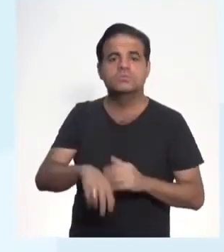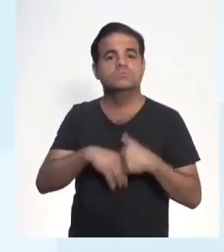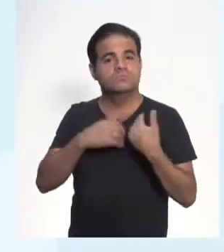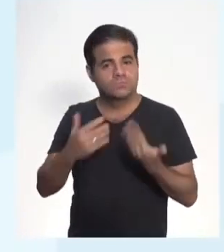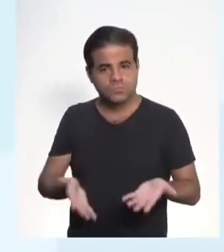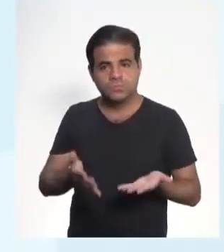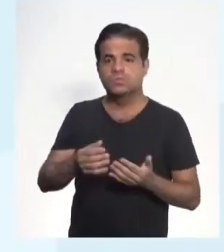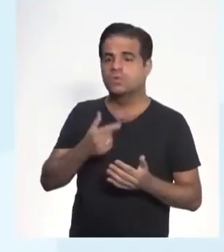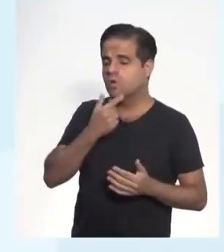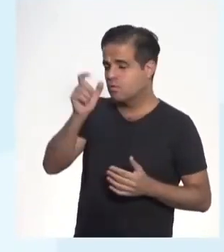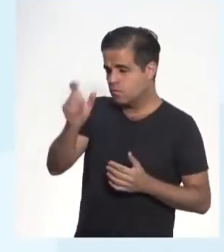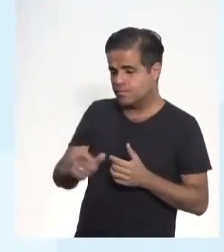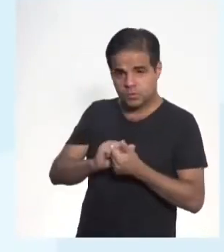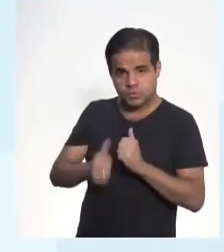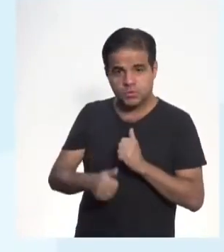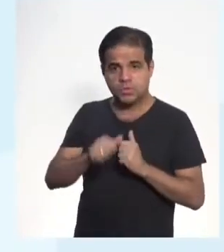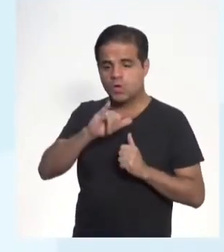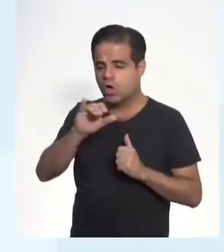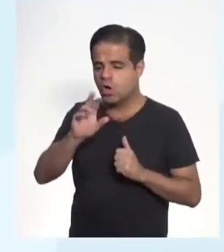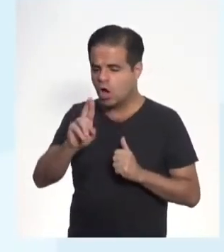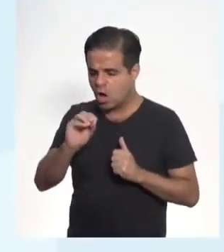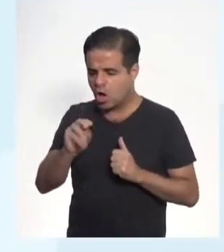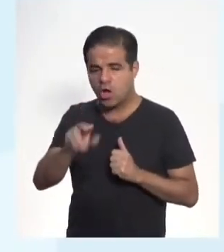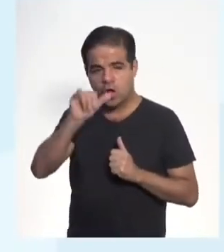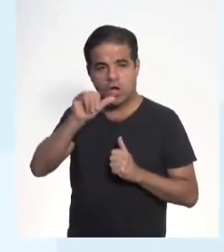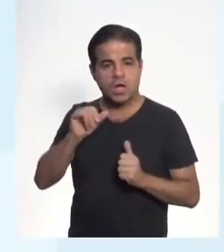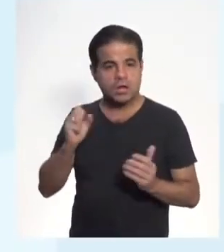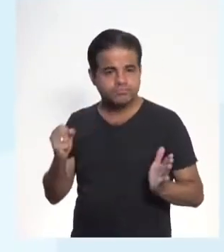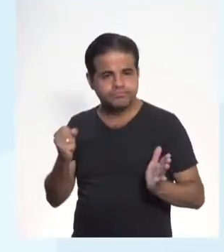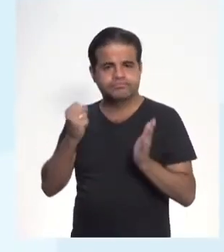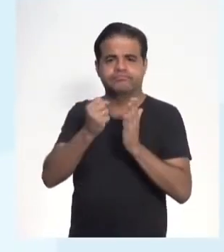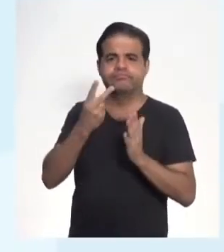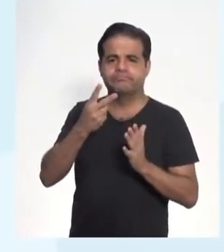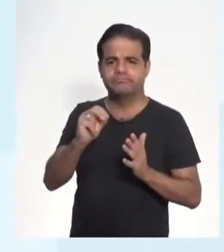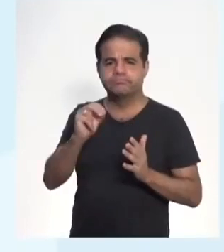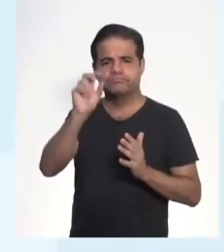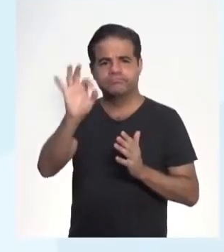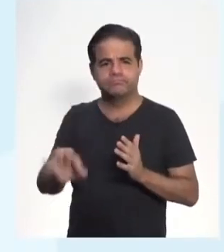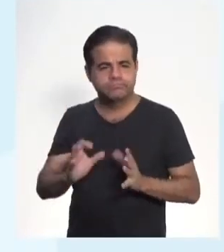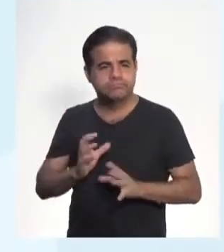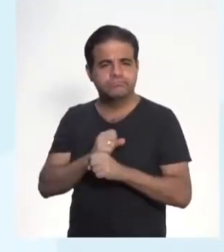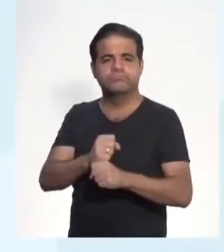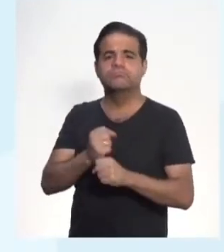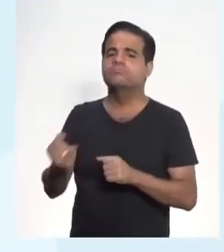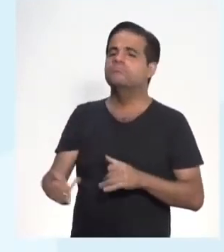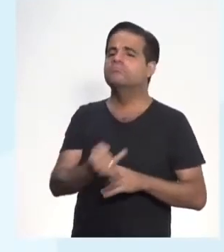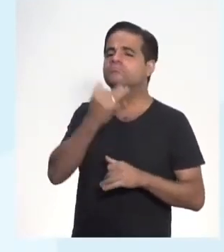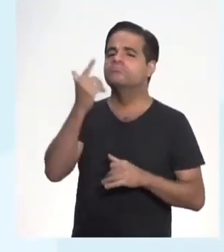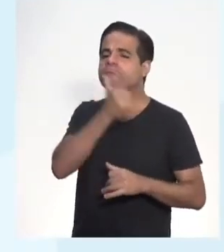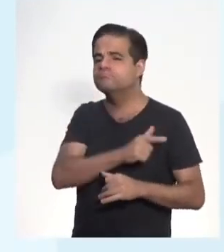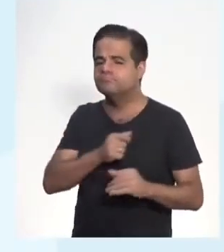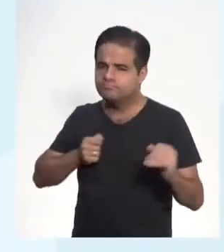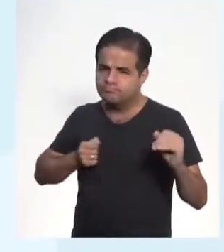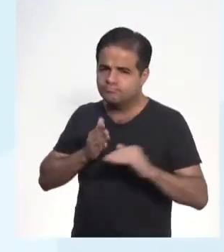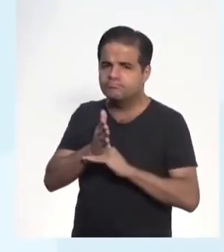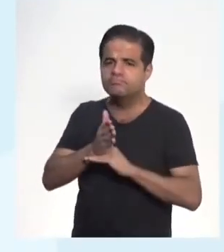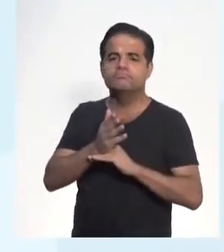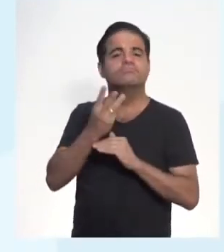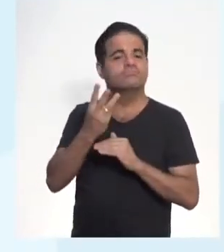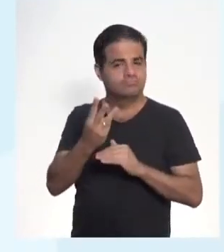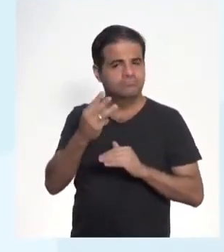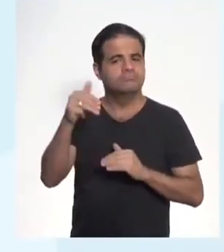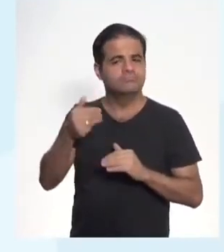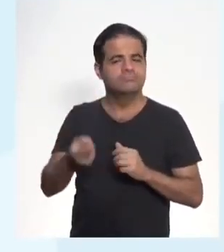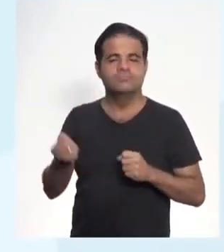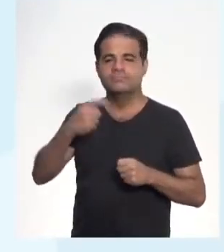destes, o jogador Rony marcou 20% do total. A pergunta é simples. Quantos gols marcou Rony? 3 minutinhos,